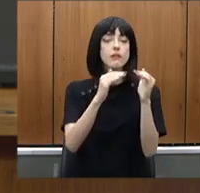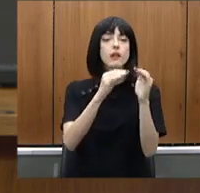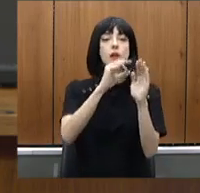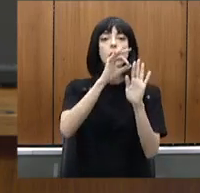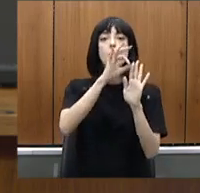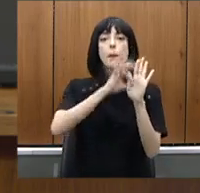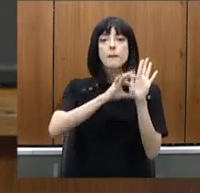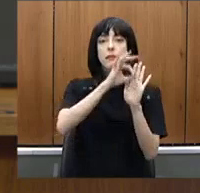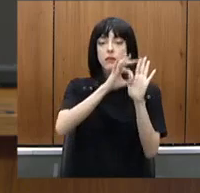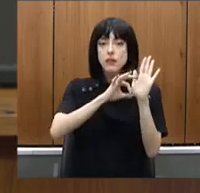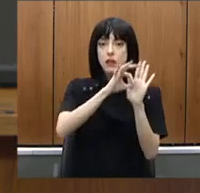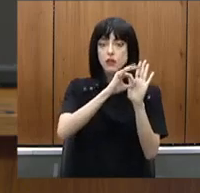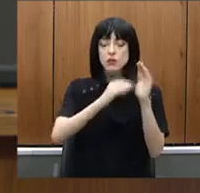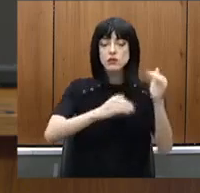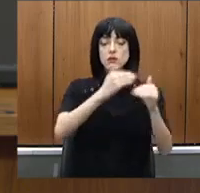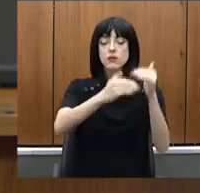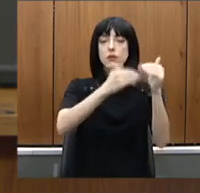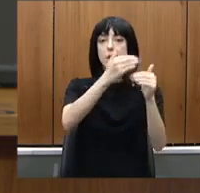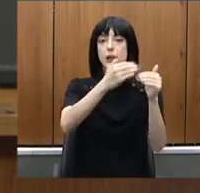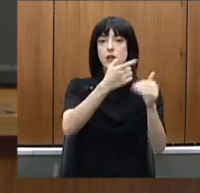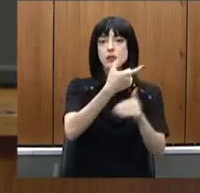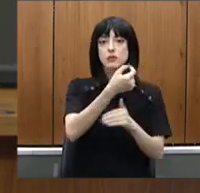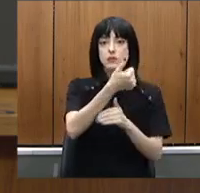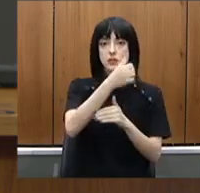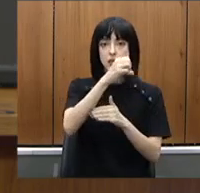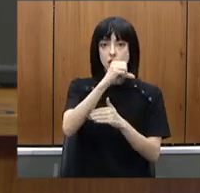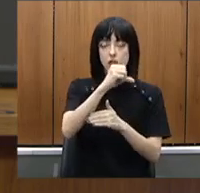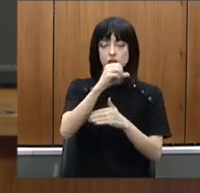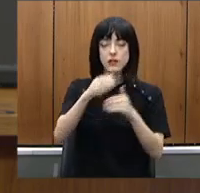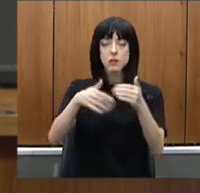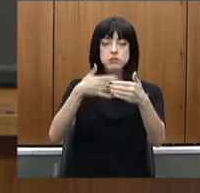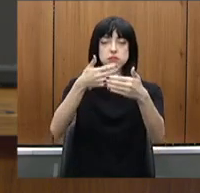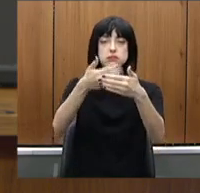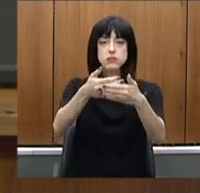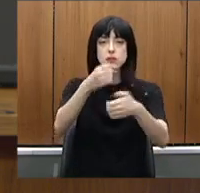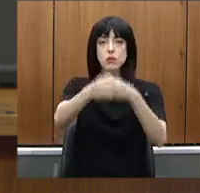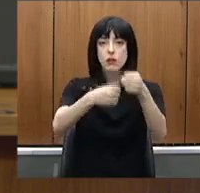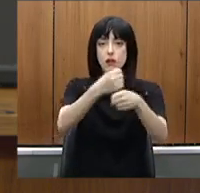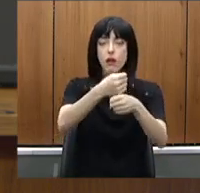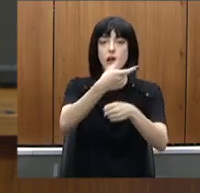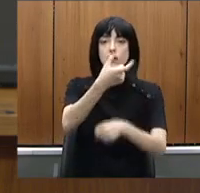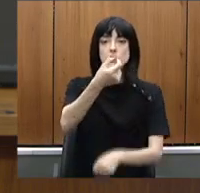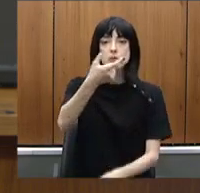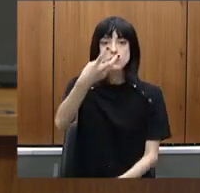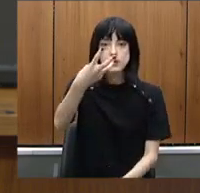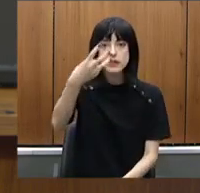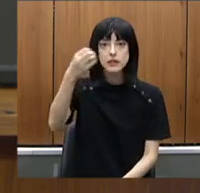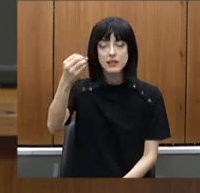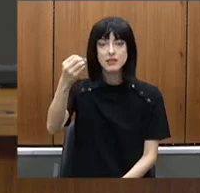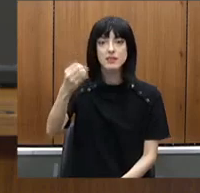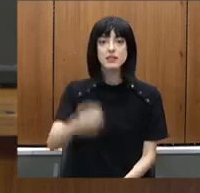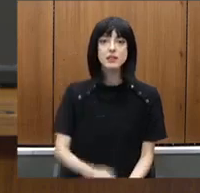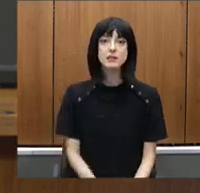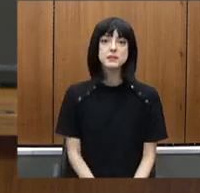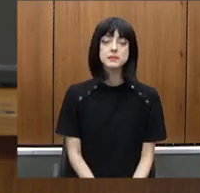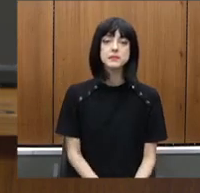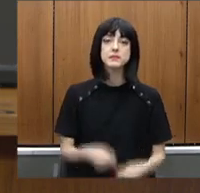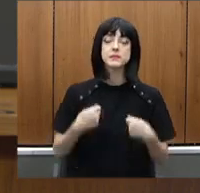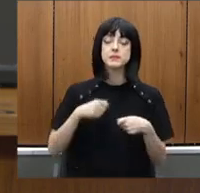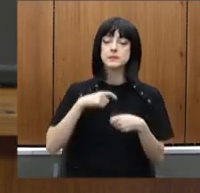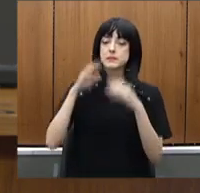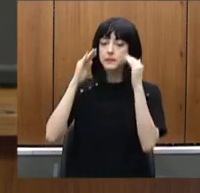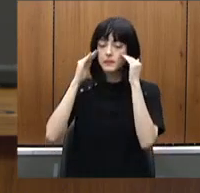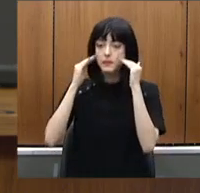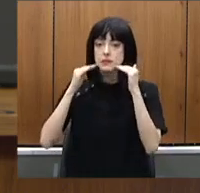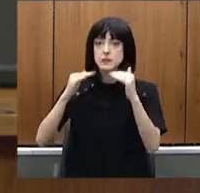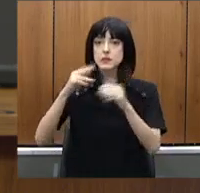até 2030 segue as bandeiras né governo eficiente inovador é serviço das pessoas o governo